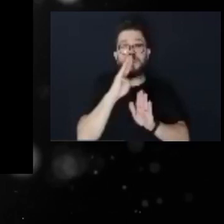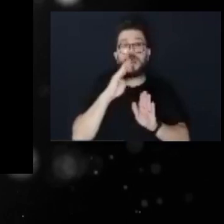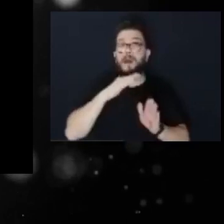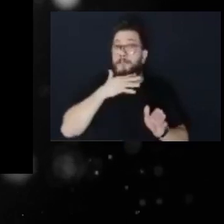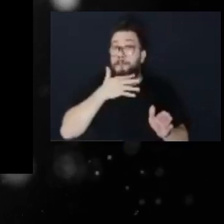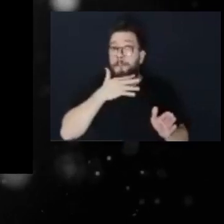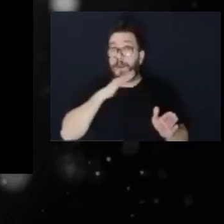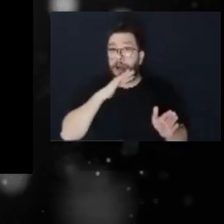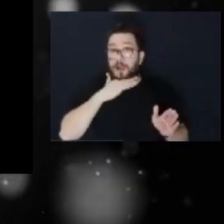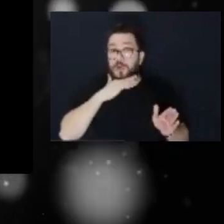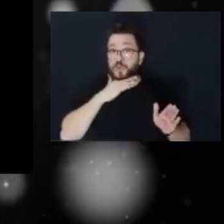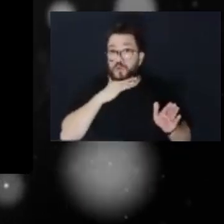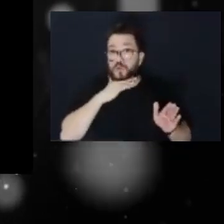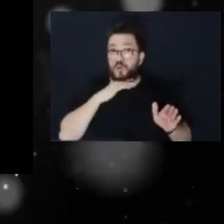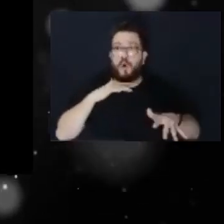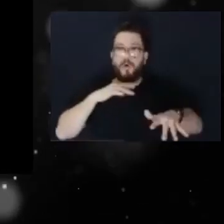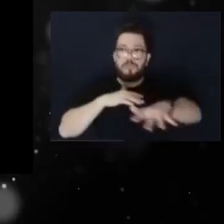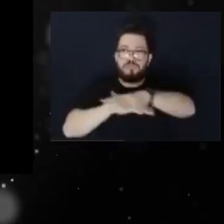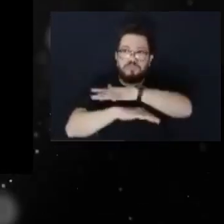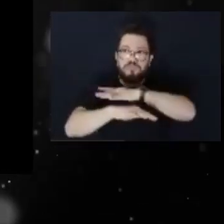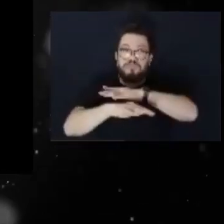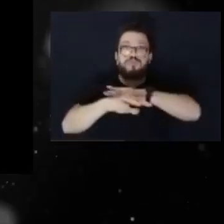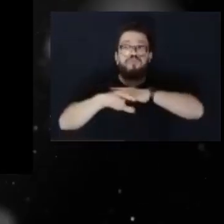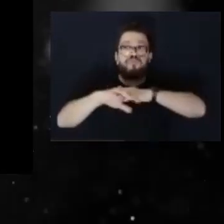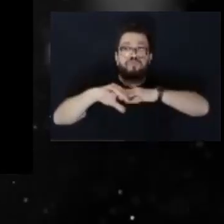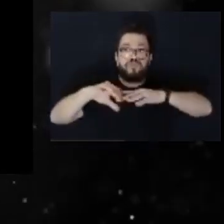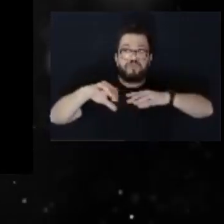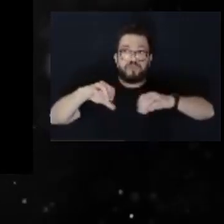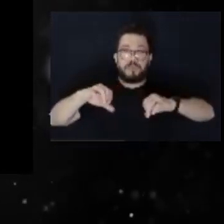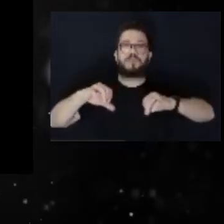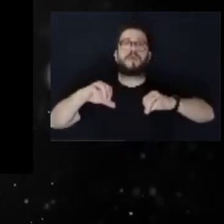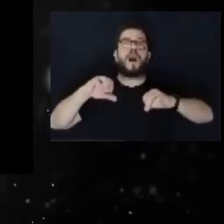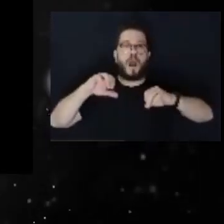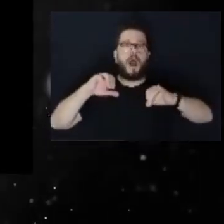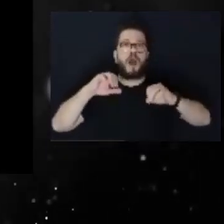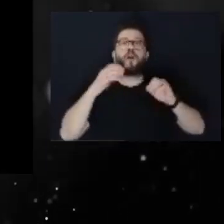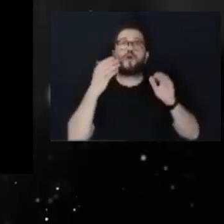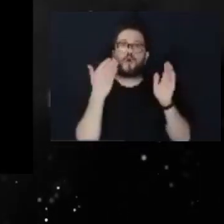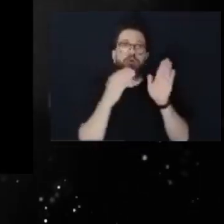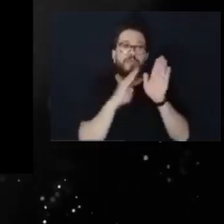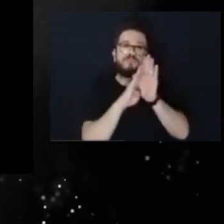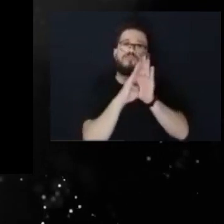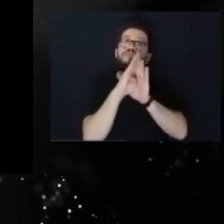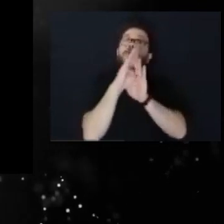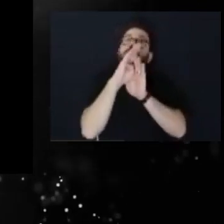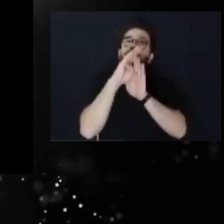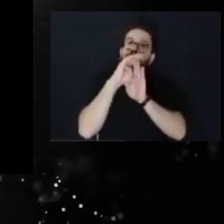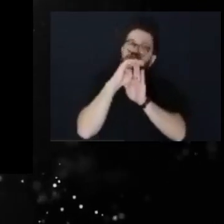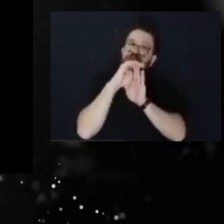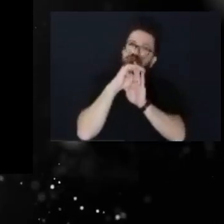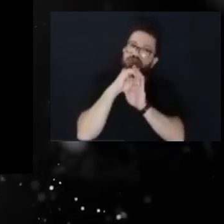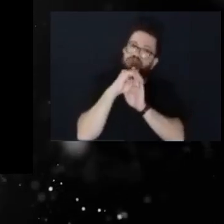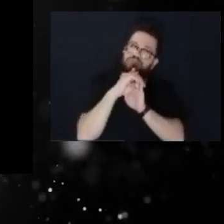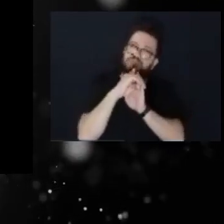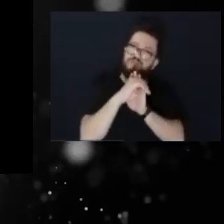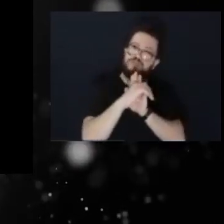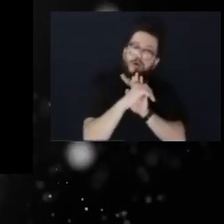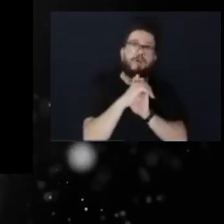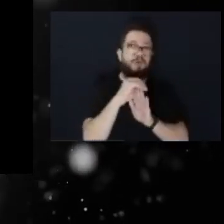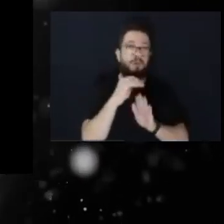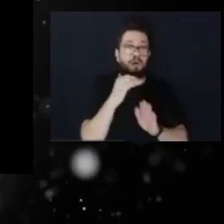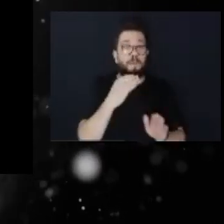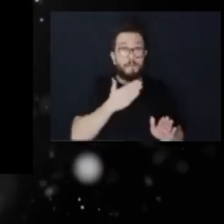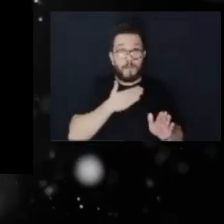urbana diminuindo, né? Então, isso influencia diretamente nas dinâmicas da pandemia. Os nossos modelos são